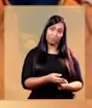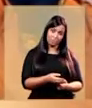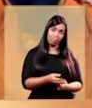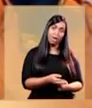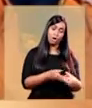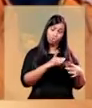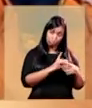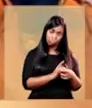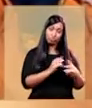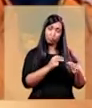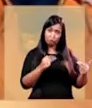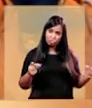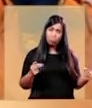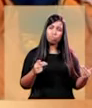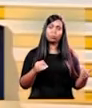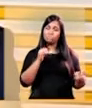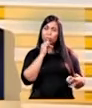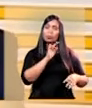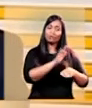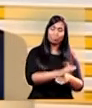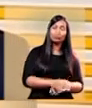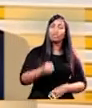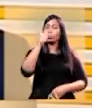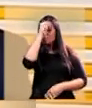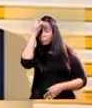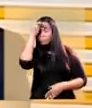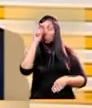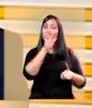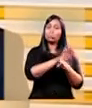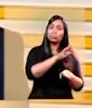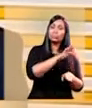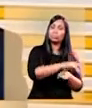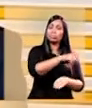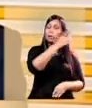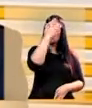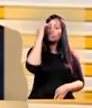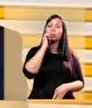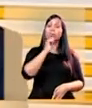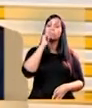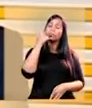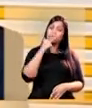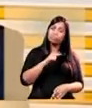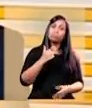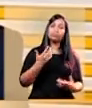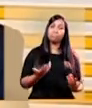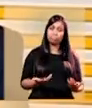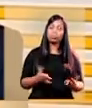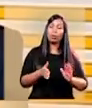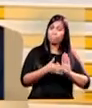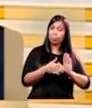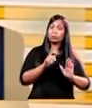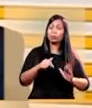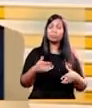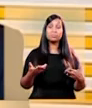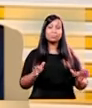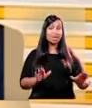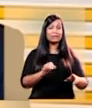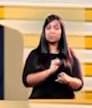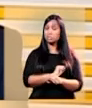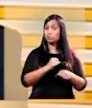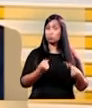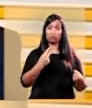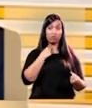for possível com os meios materiais, inclusive com a ajuda do município, para que aquela pessoa seja mãe, né? É isso que é o propósito. Agora,